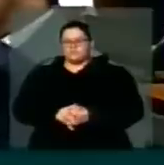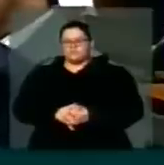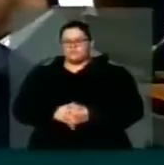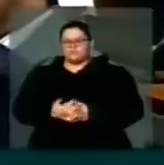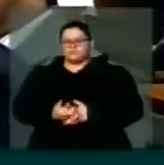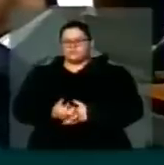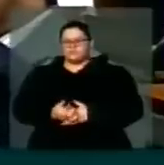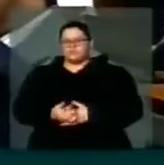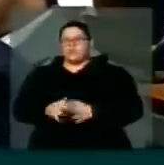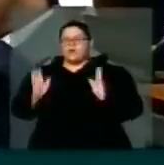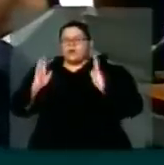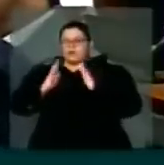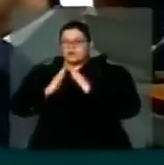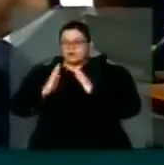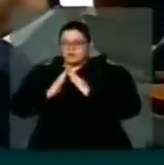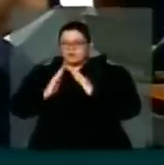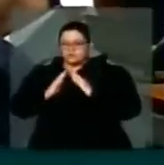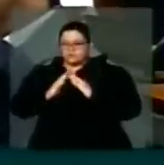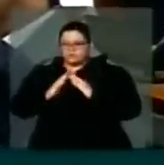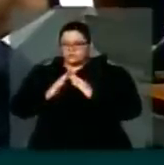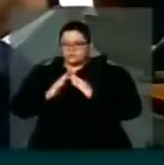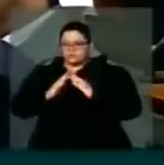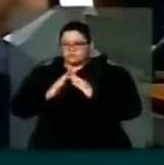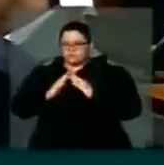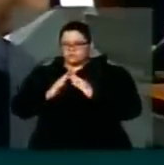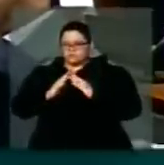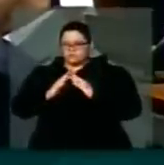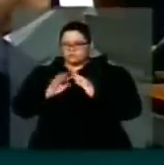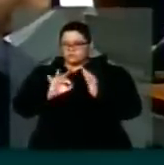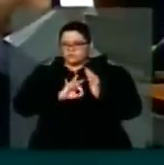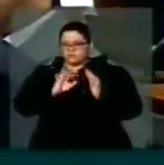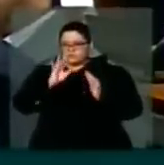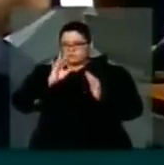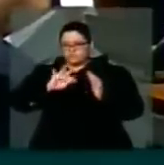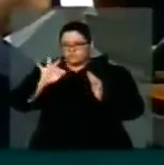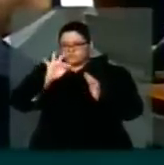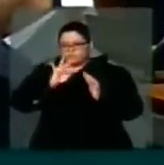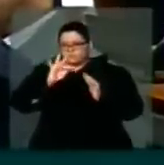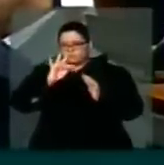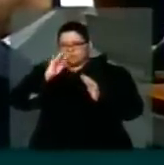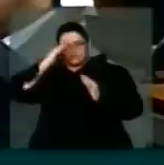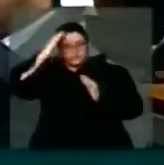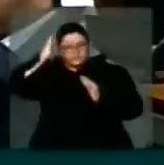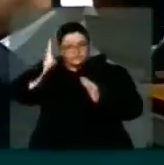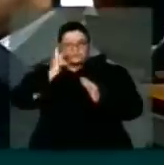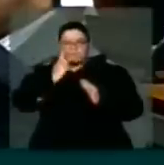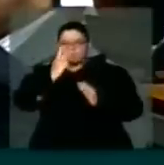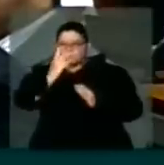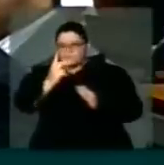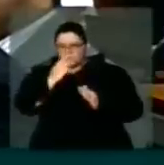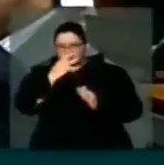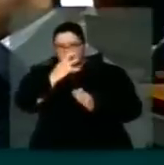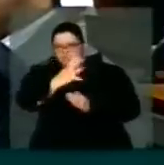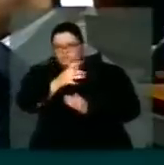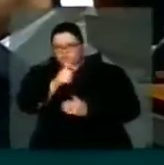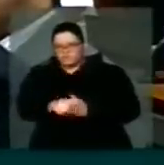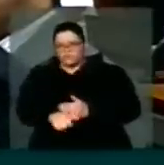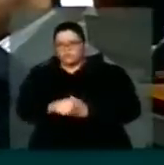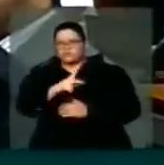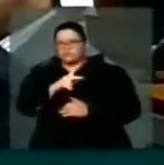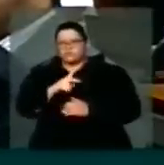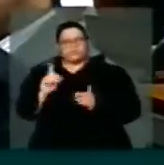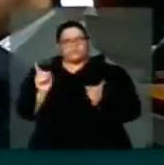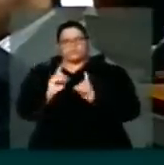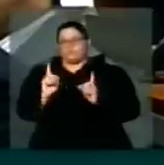residência era de Vossa Senhoria, por parte do policial Careca, que, aliás, faço um registro importantíssimo, é o mesmo que